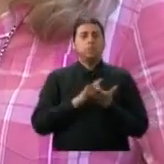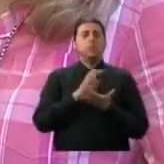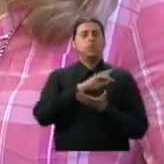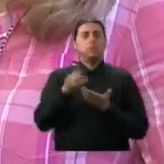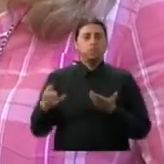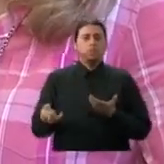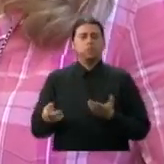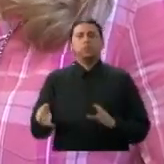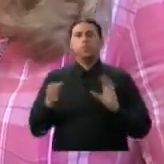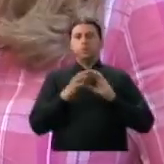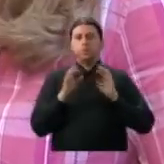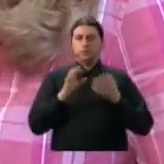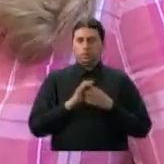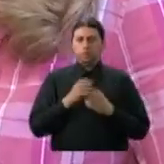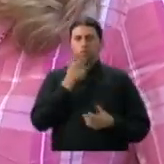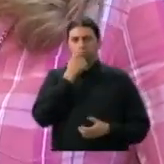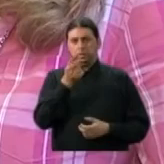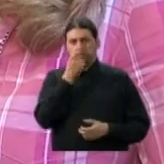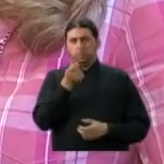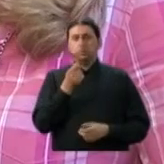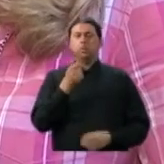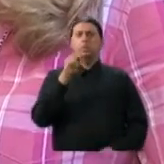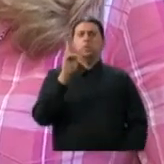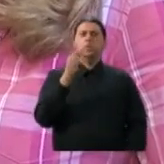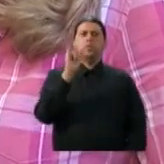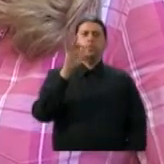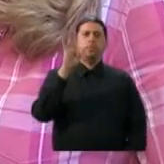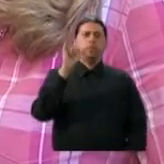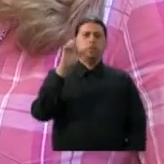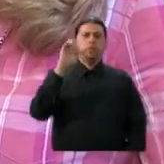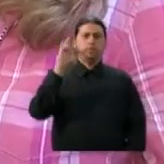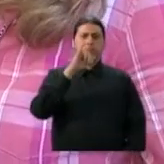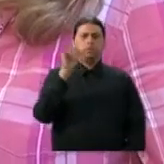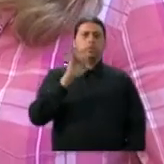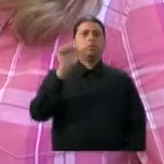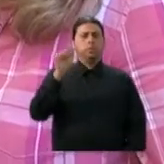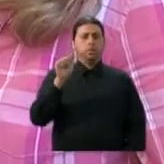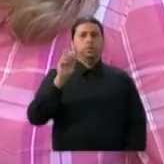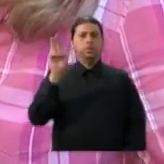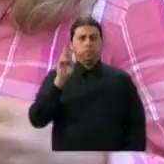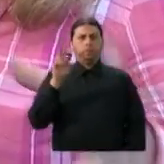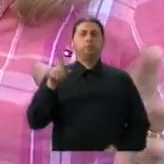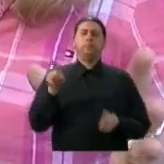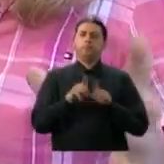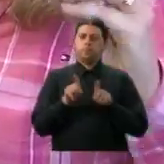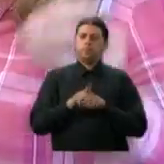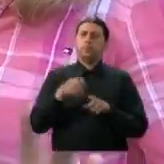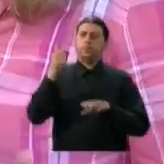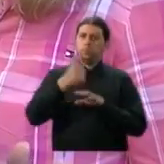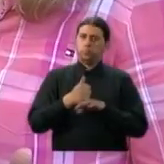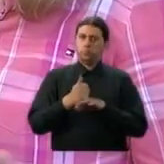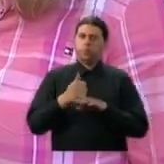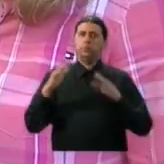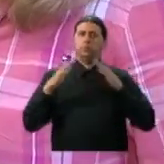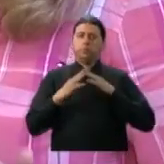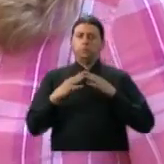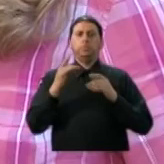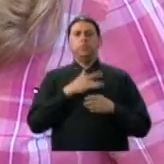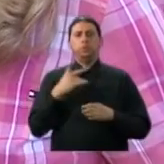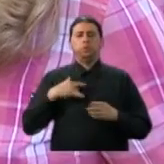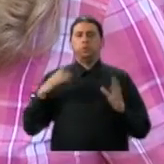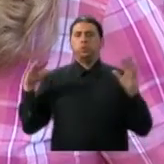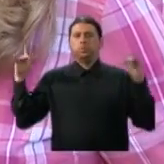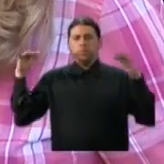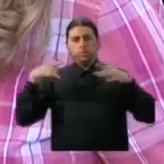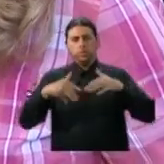né, associados à gripe, né, à influenza, normalmente os postos de saúde rapidamente enchem de gente, todo mundo